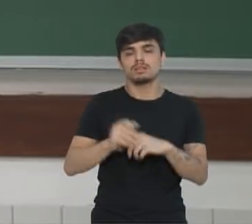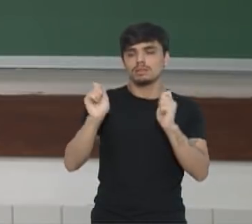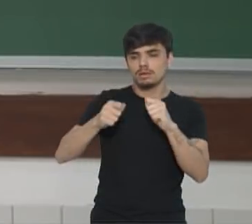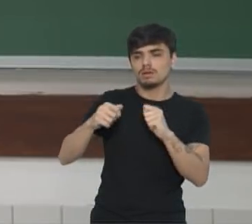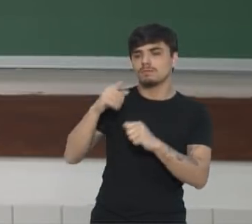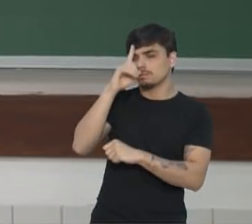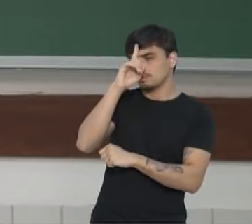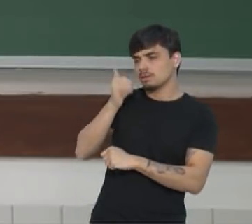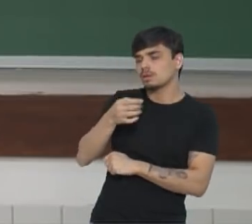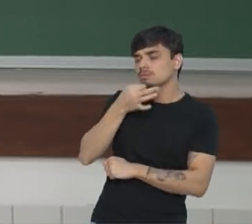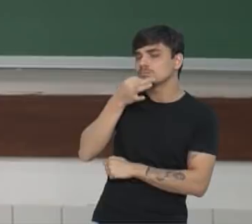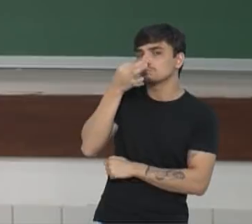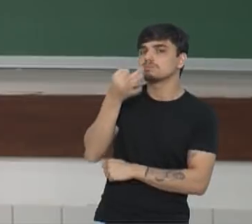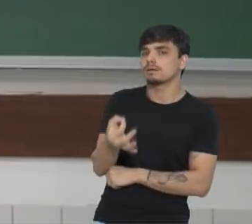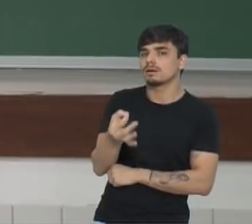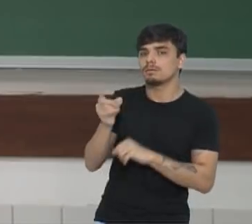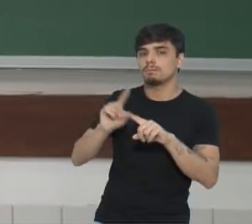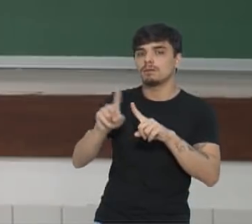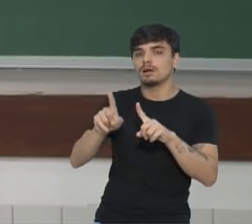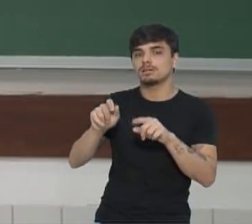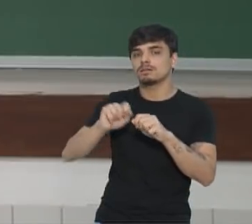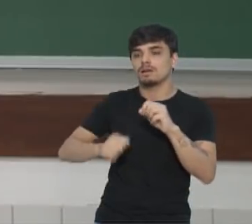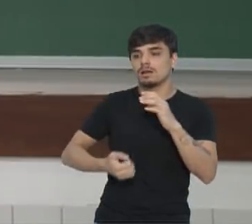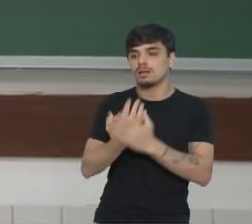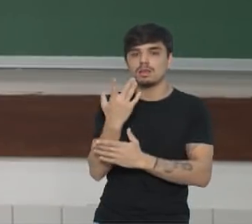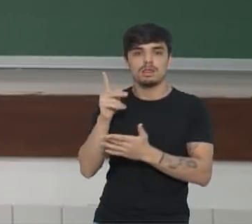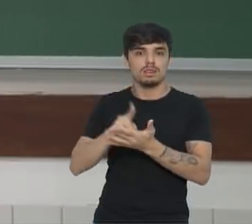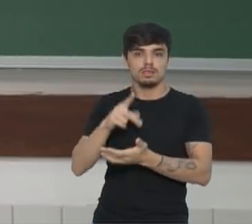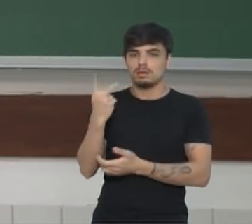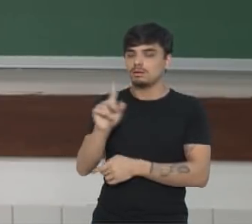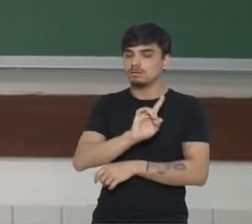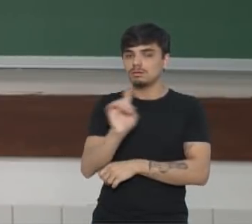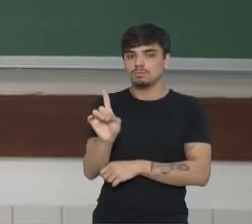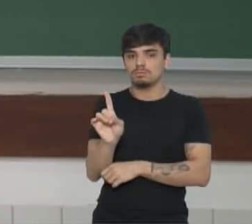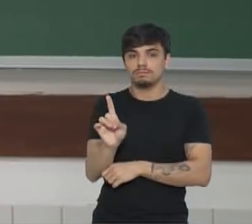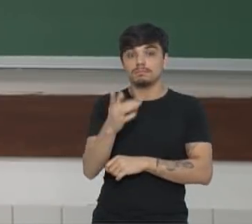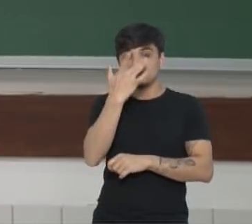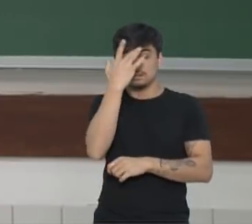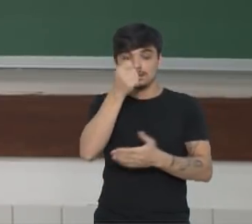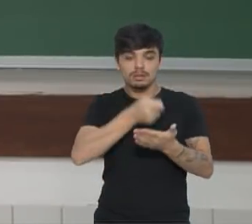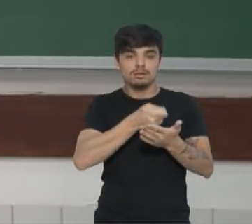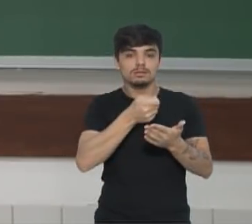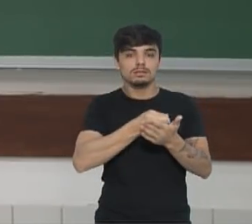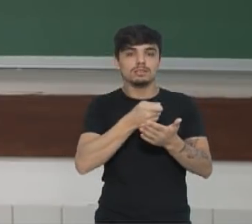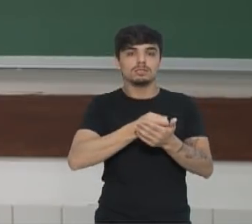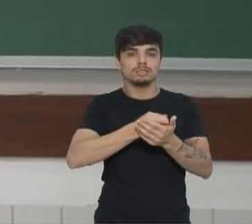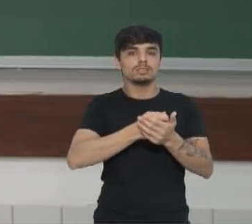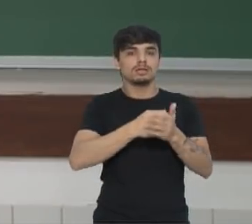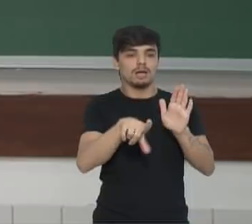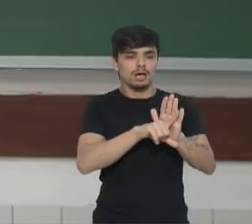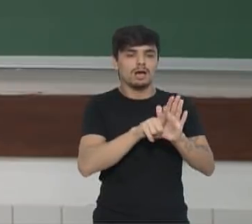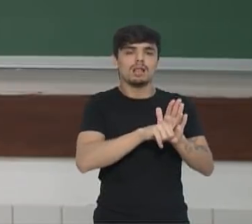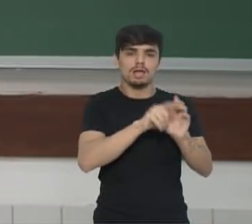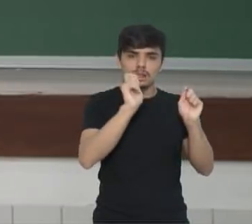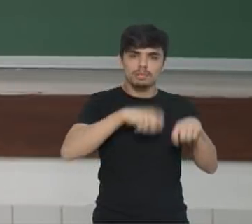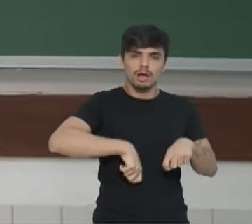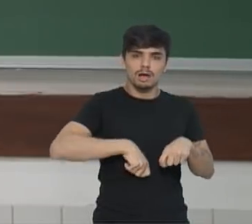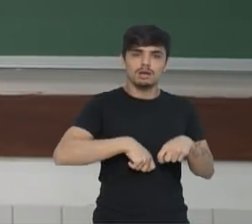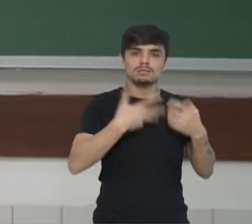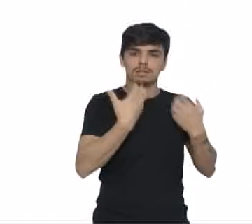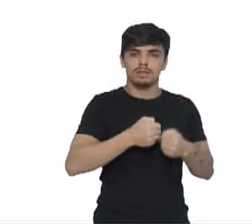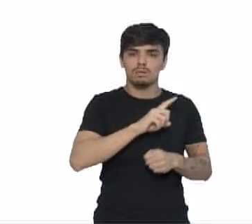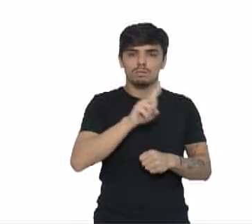para a Assembleia uma sugestão. Mas quem ia decidir se a rei valia ou não era a Assembleia. E por último, ela